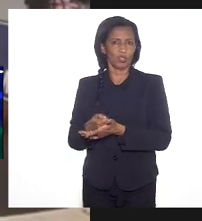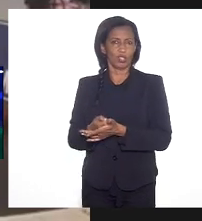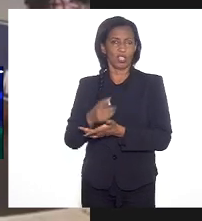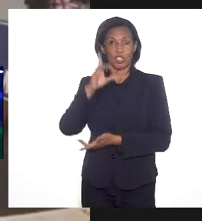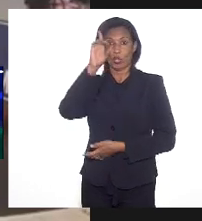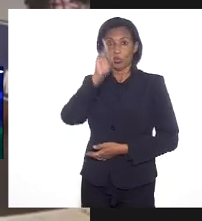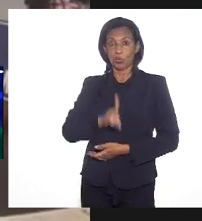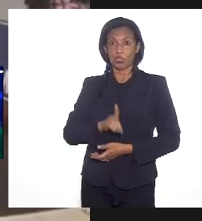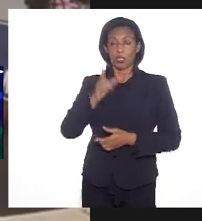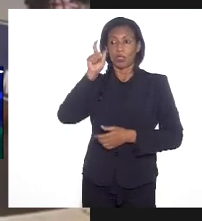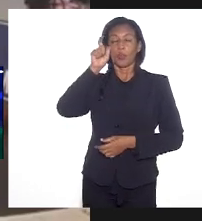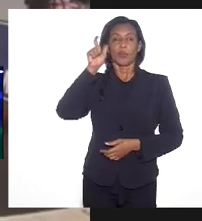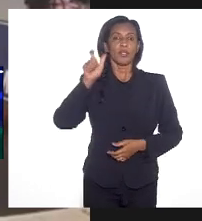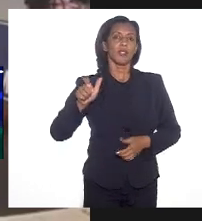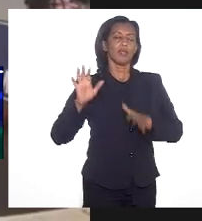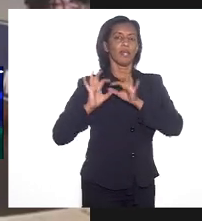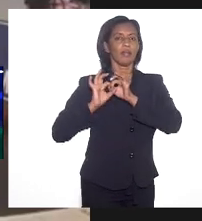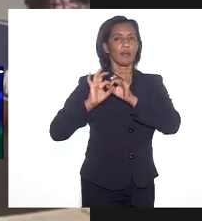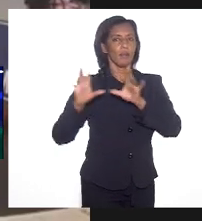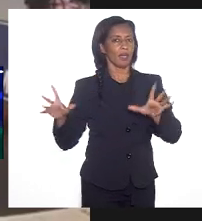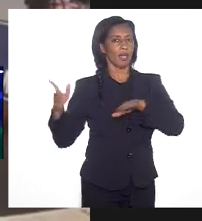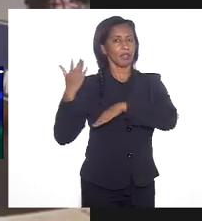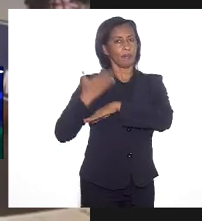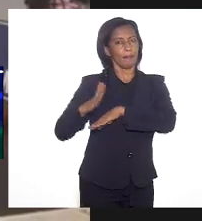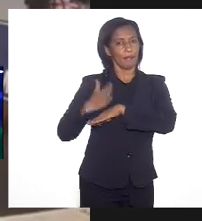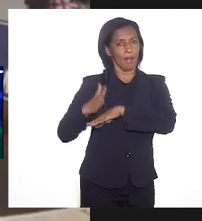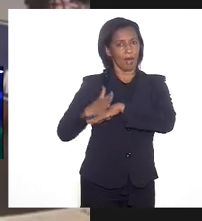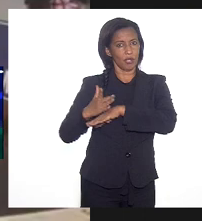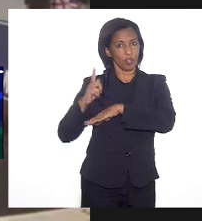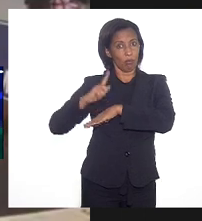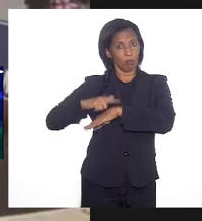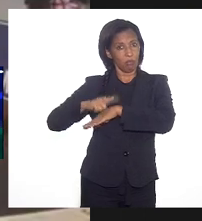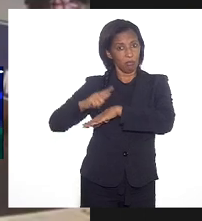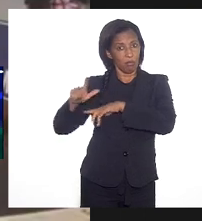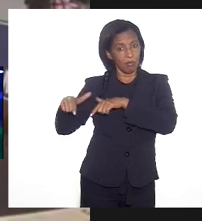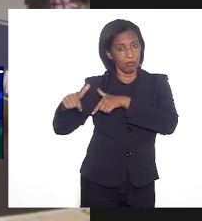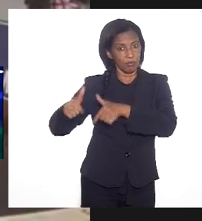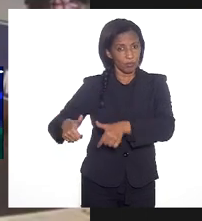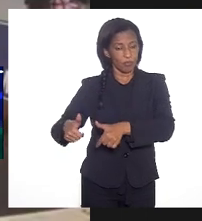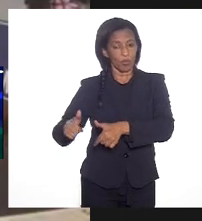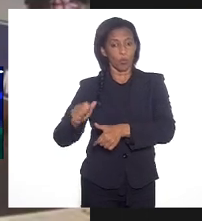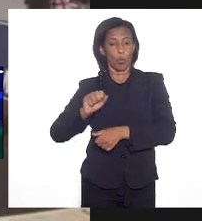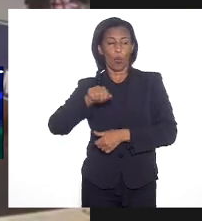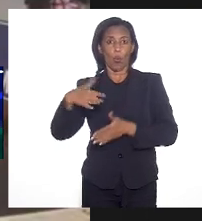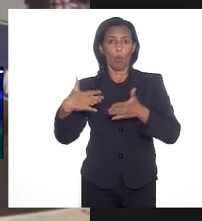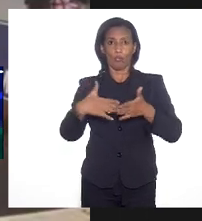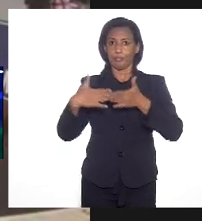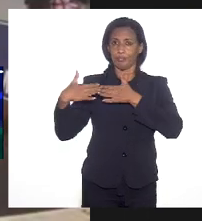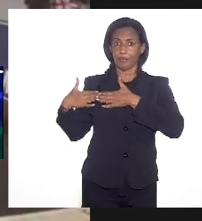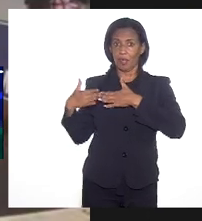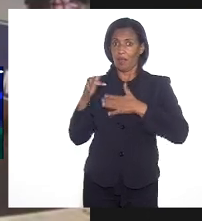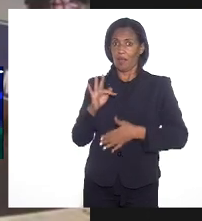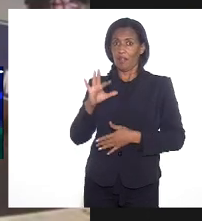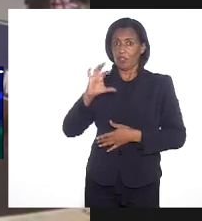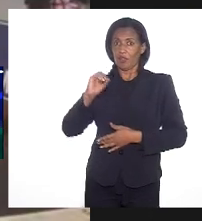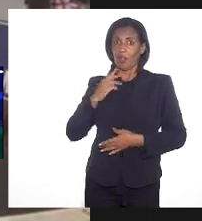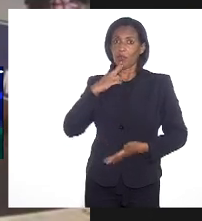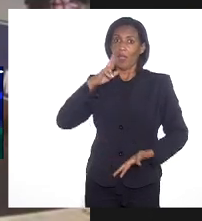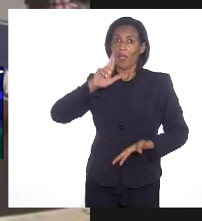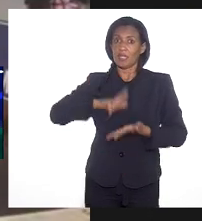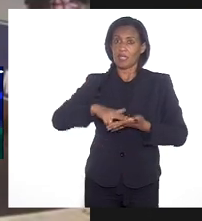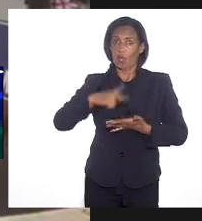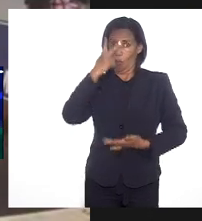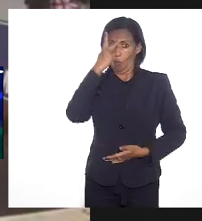direito, o interesse ou a liberdade na prática do ato ou a abstenção de fato em razão do interesse